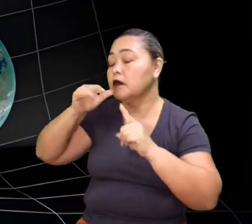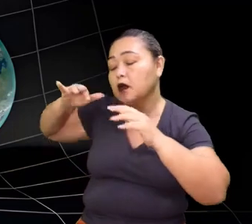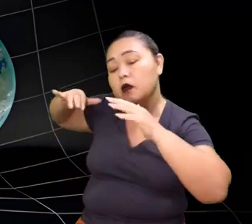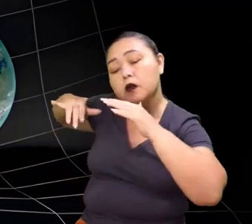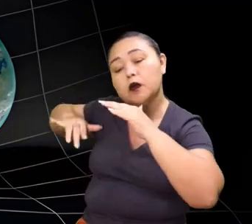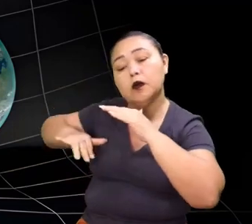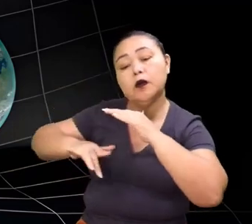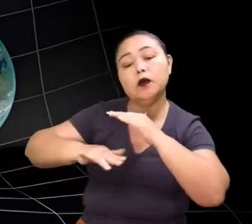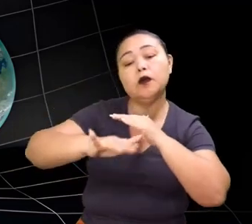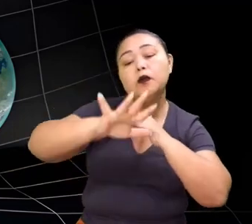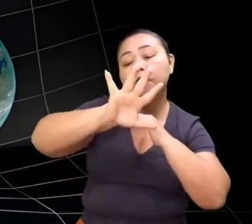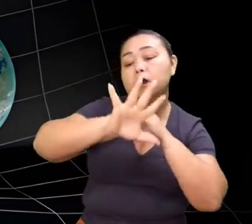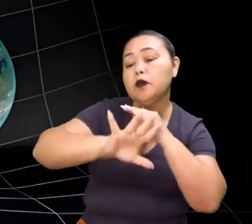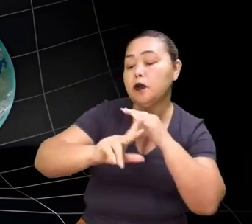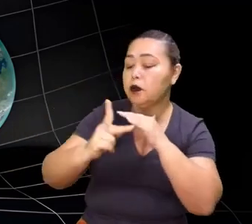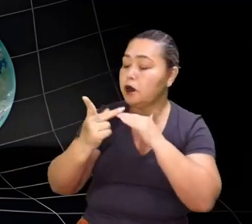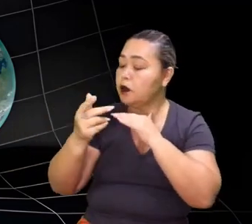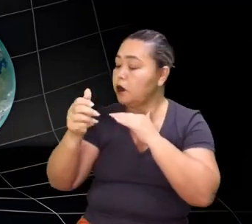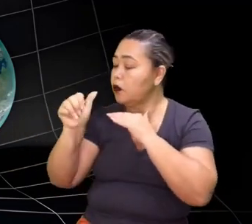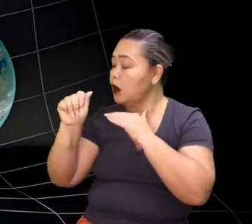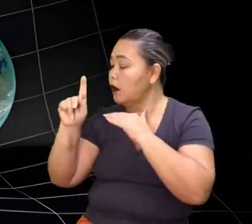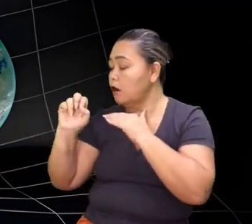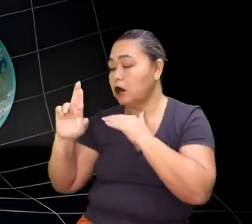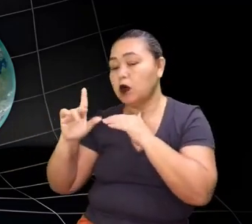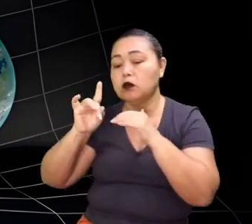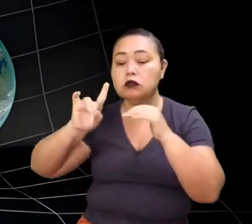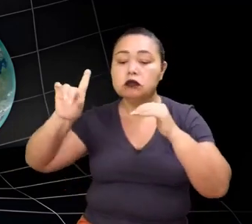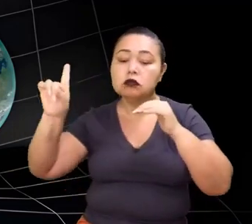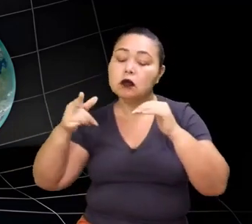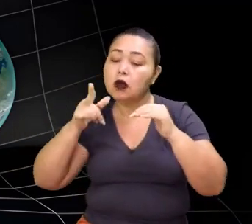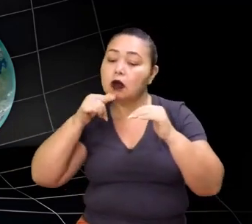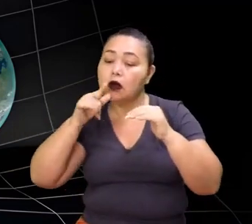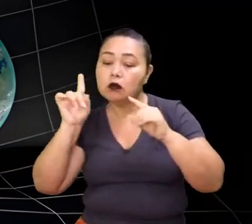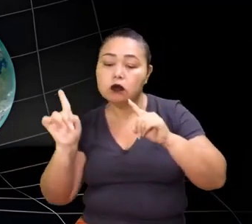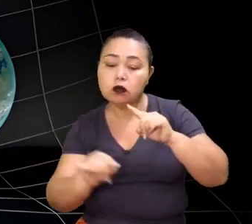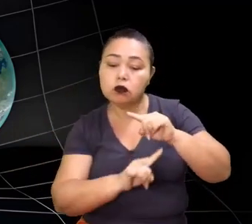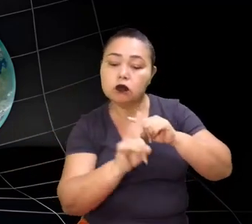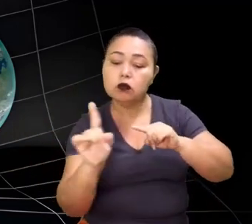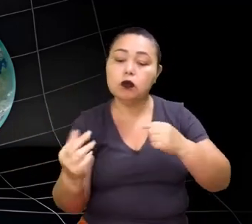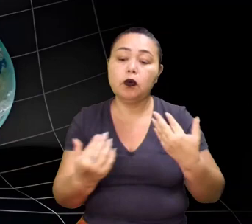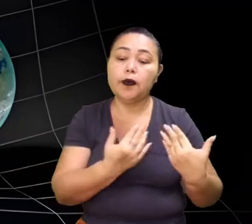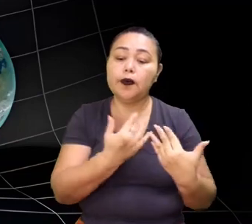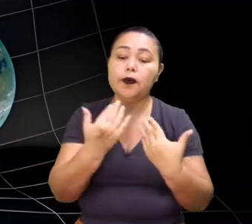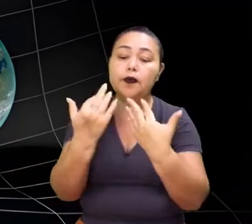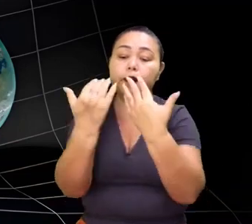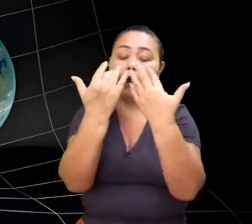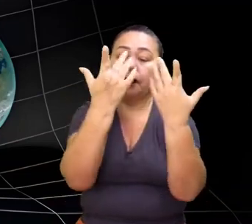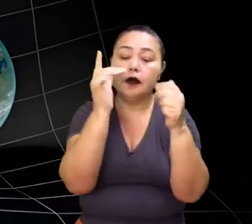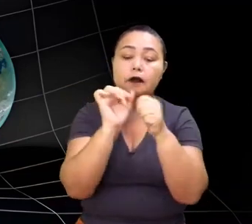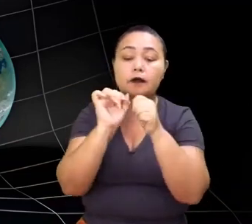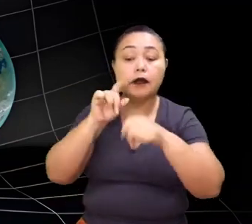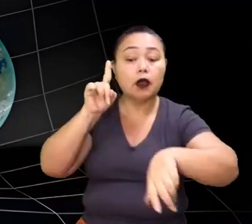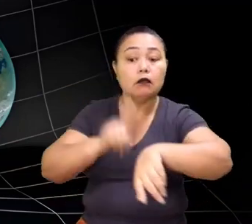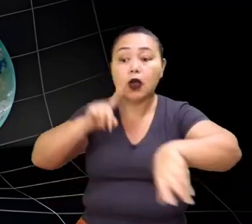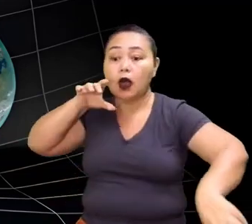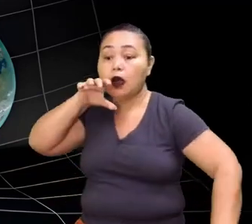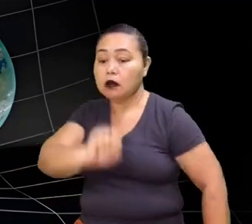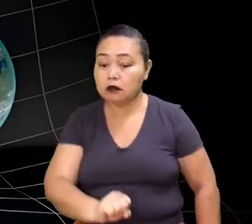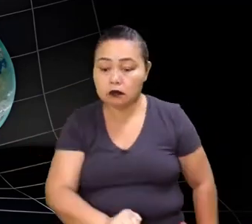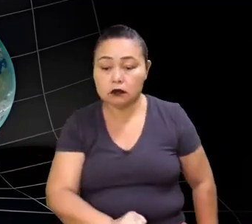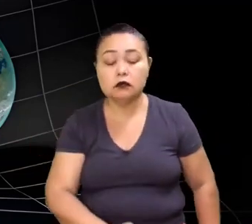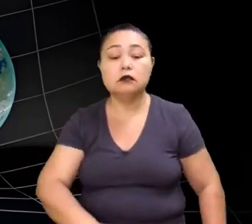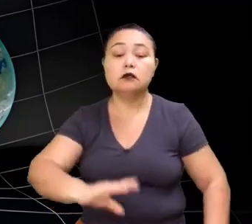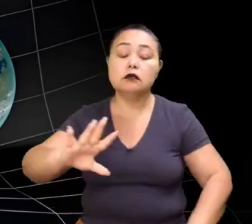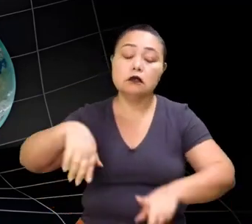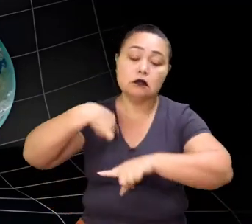elas libera o vapor transforma água líquida em Água gasosa que é vapor instantaneamente muito rápido